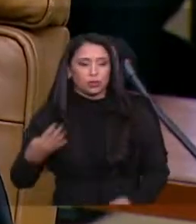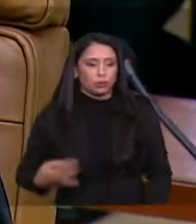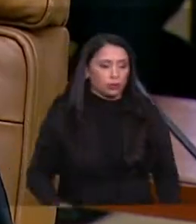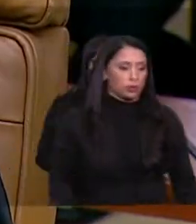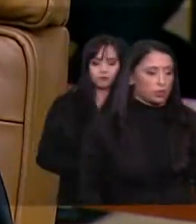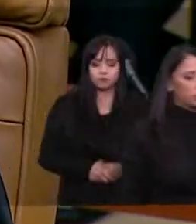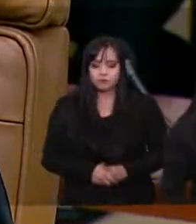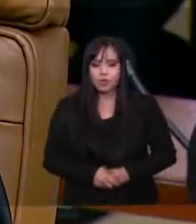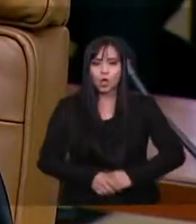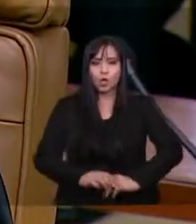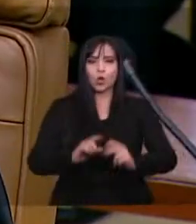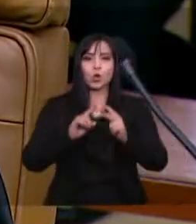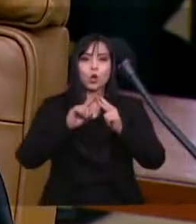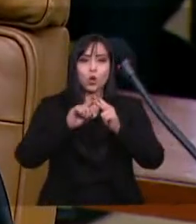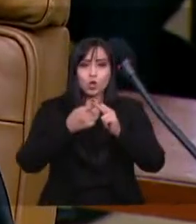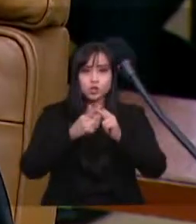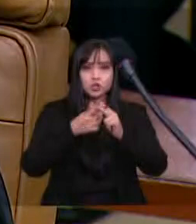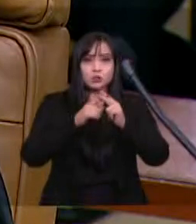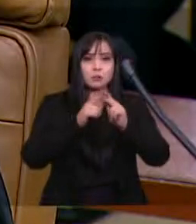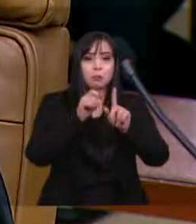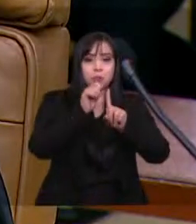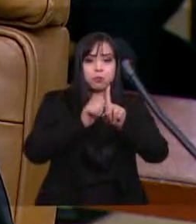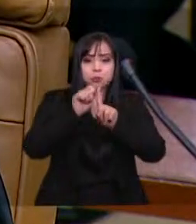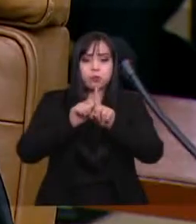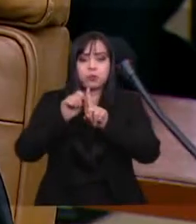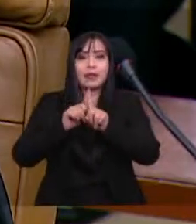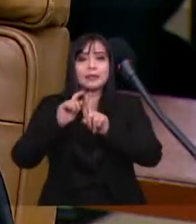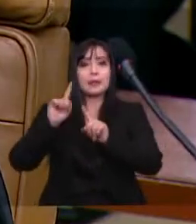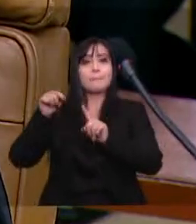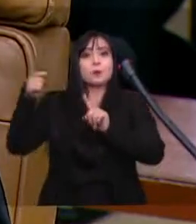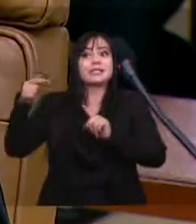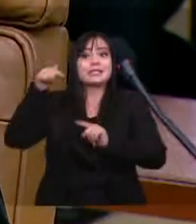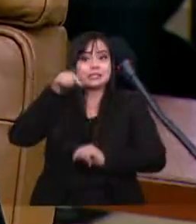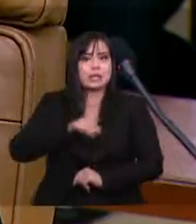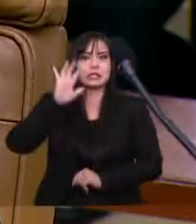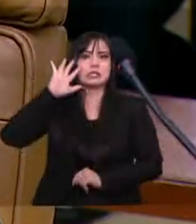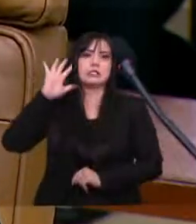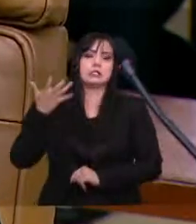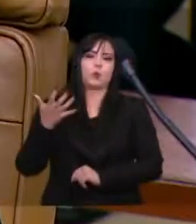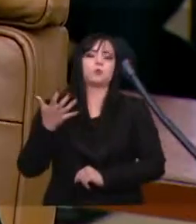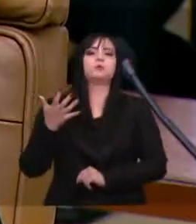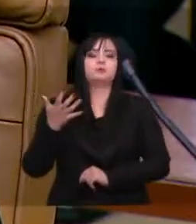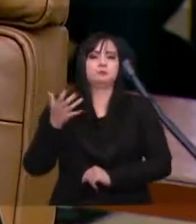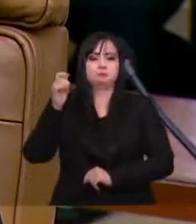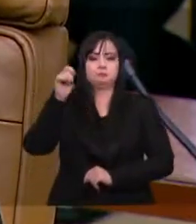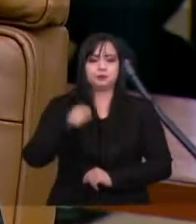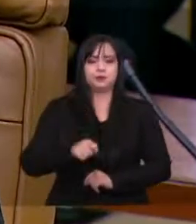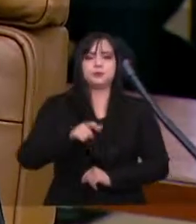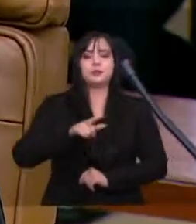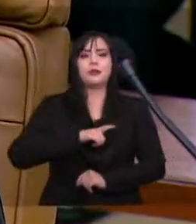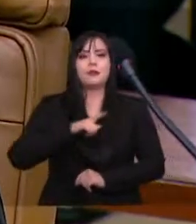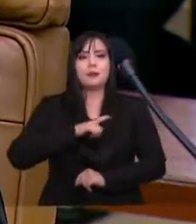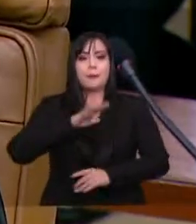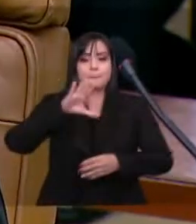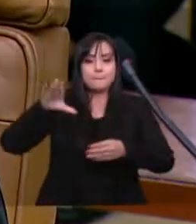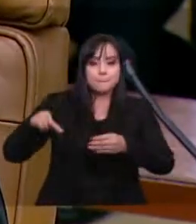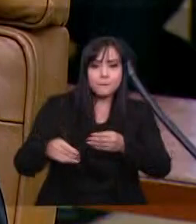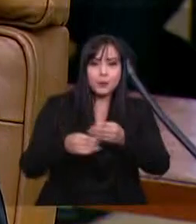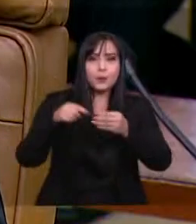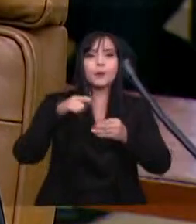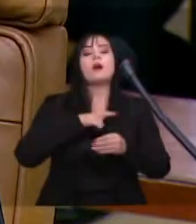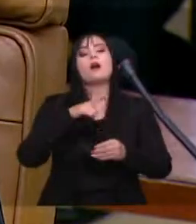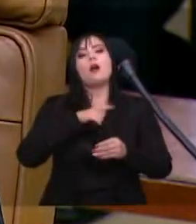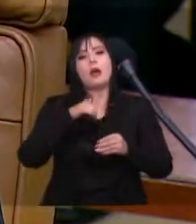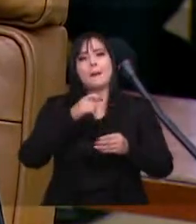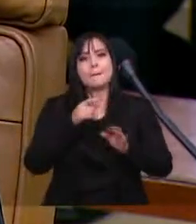corrigidos monetáriamente por ocasião da execução desta decisão e considerando o quanto da reprimenda